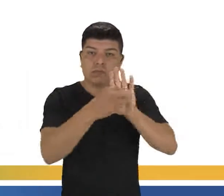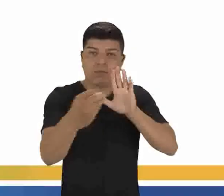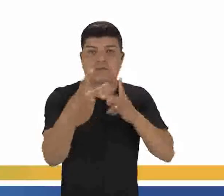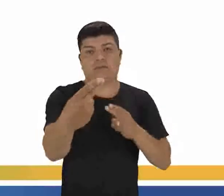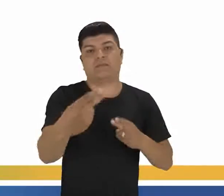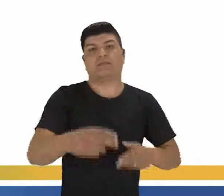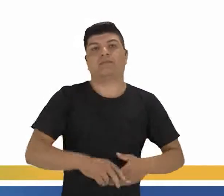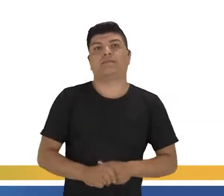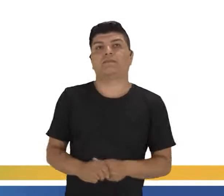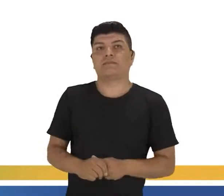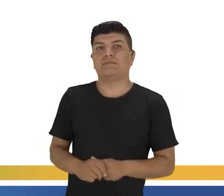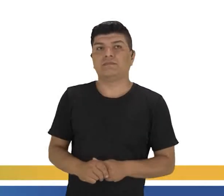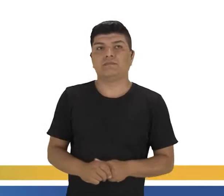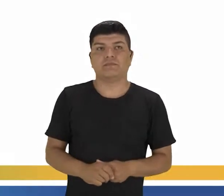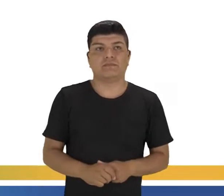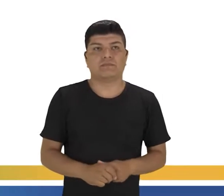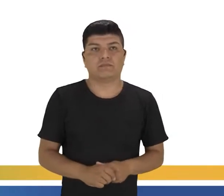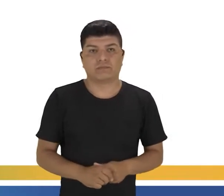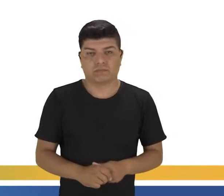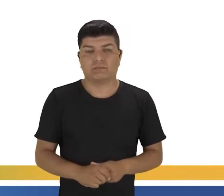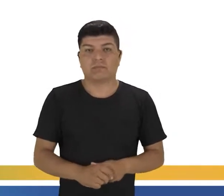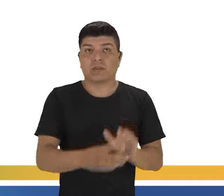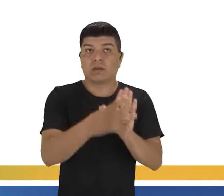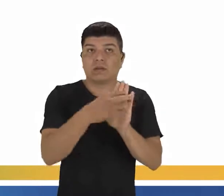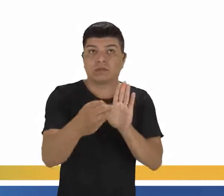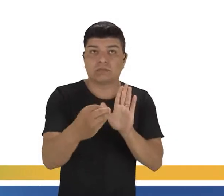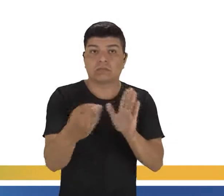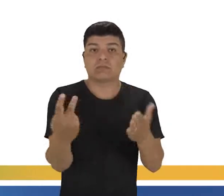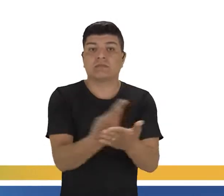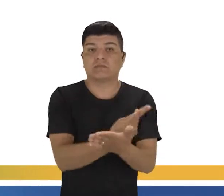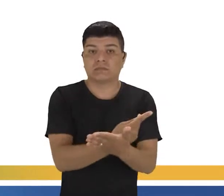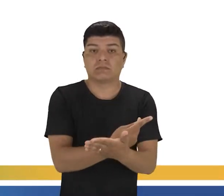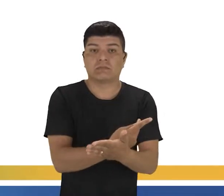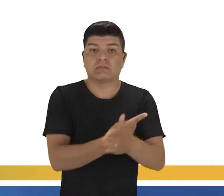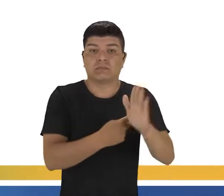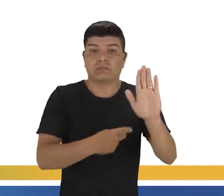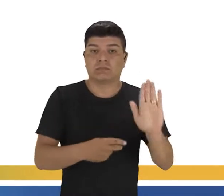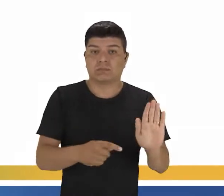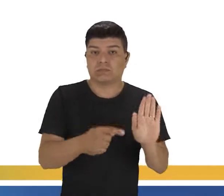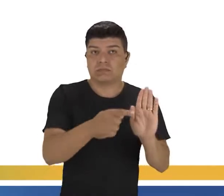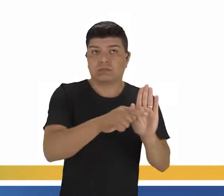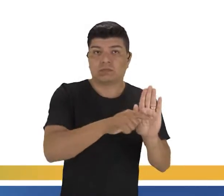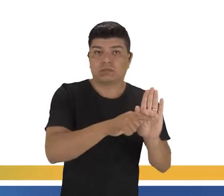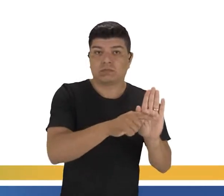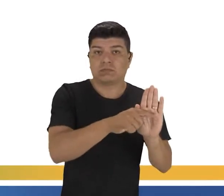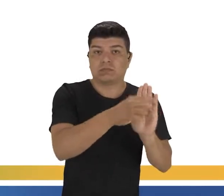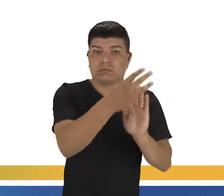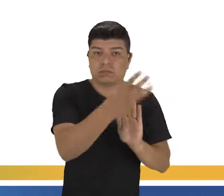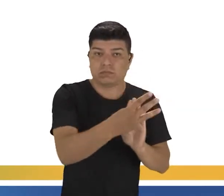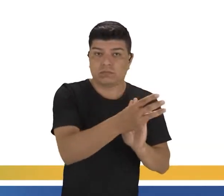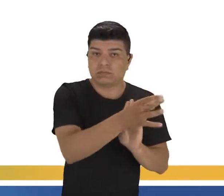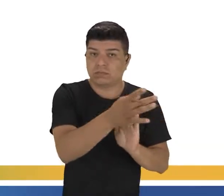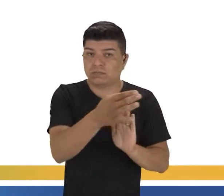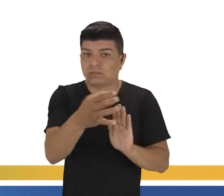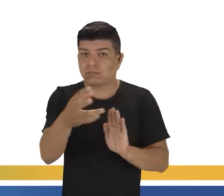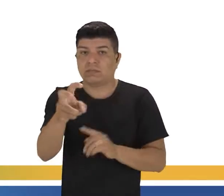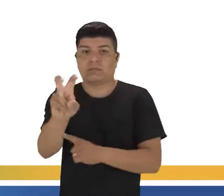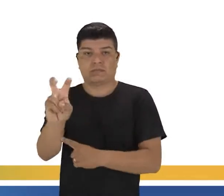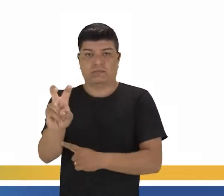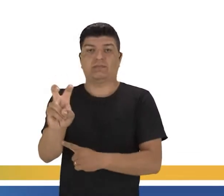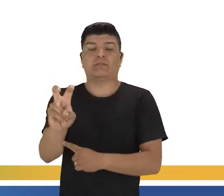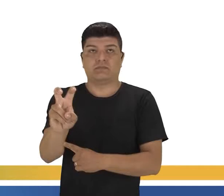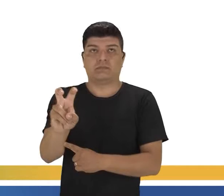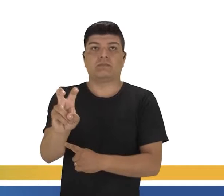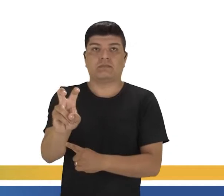bem? Essa transcrição ela vai acontecer da posição 3 para 5, tá? Posição 3